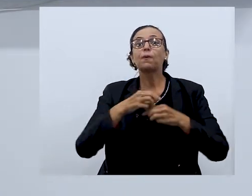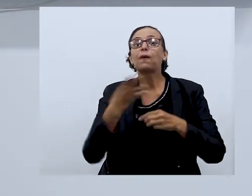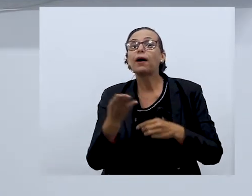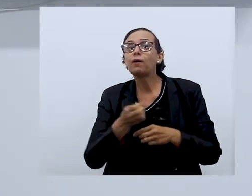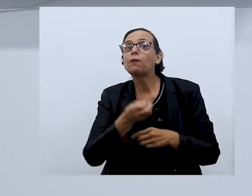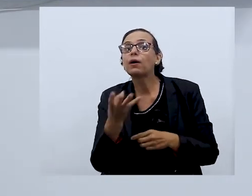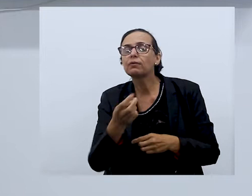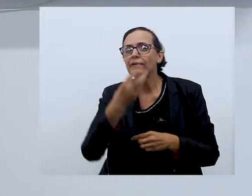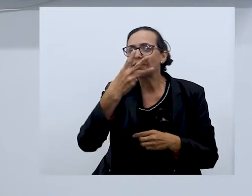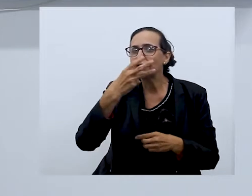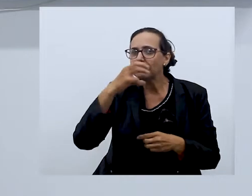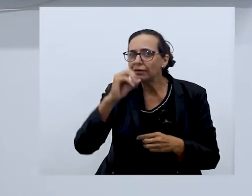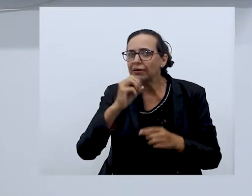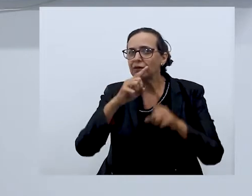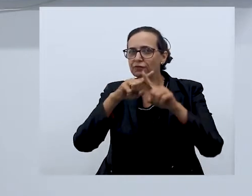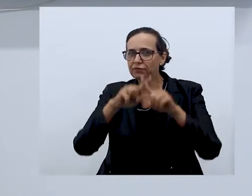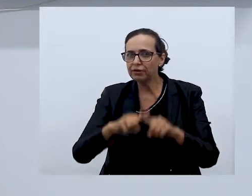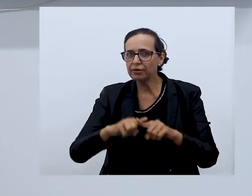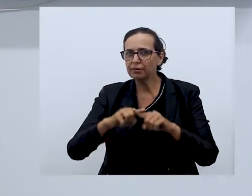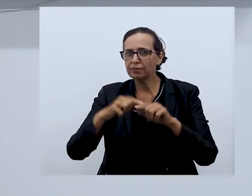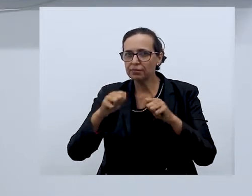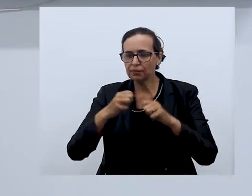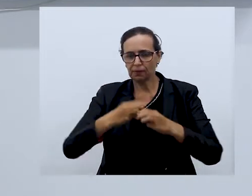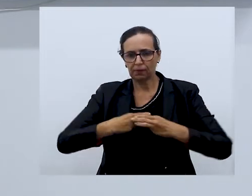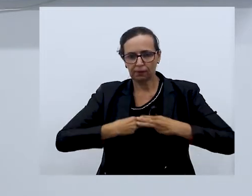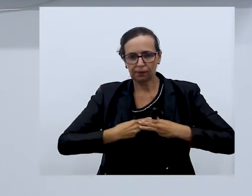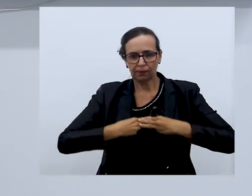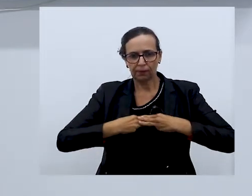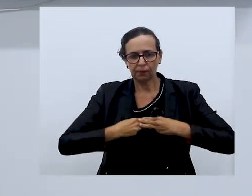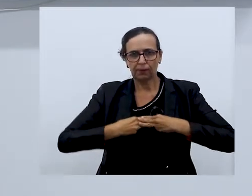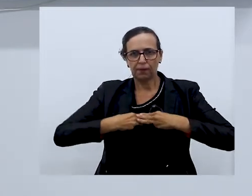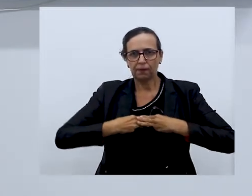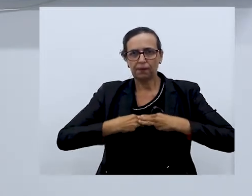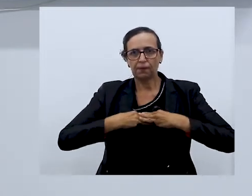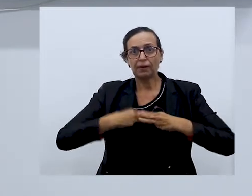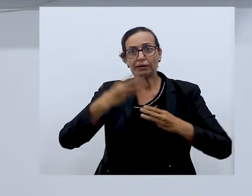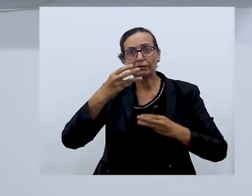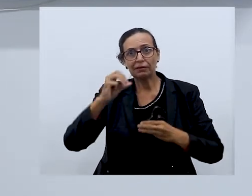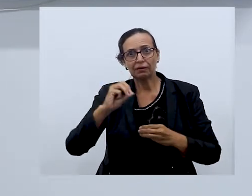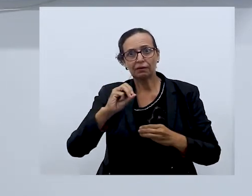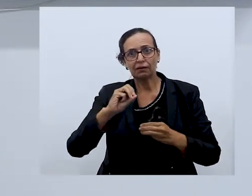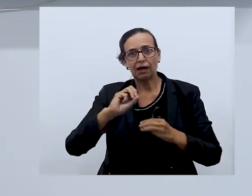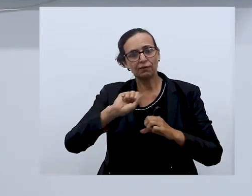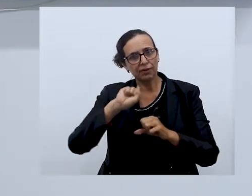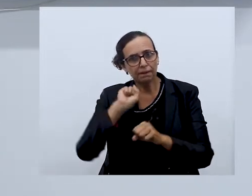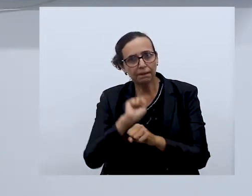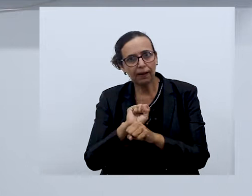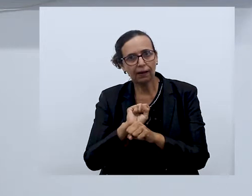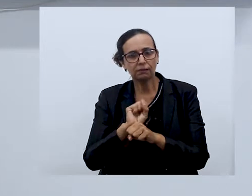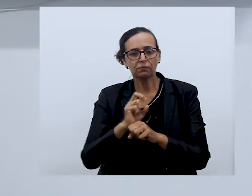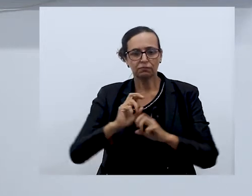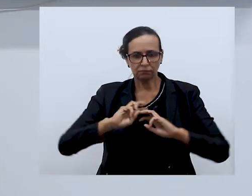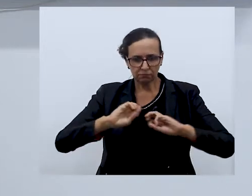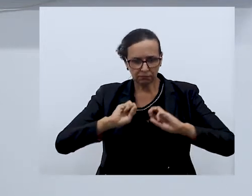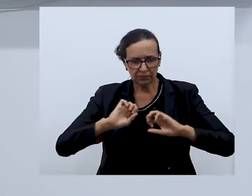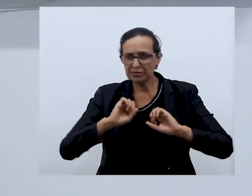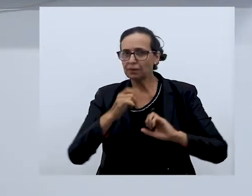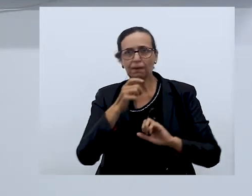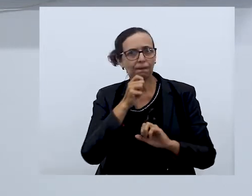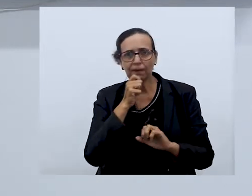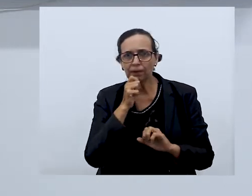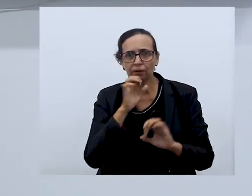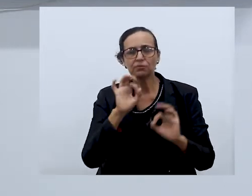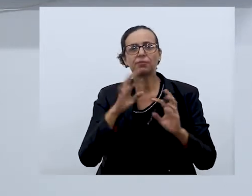no tórax 3 dedos e começa a compressão cerca de 30 vezes. Com a parada, você para e verifica se